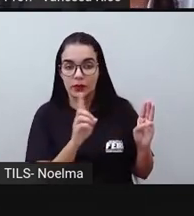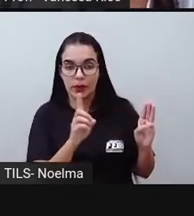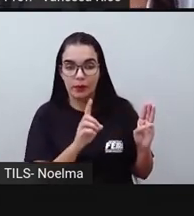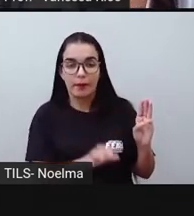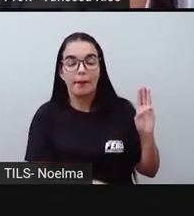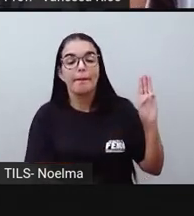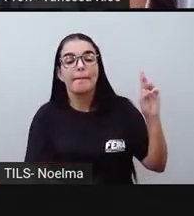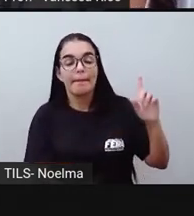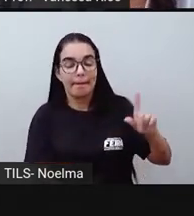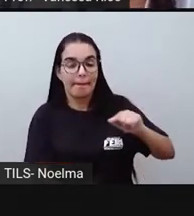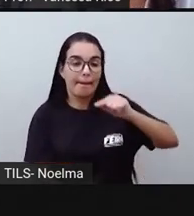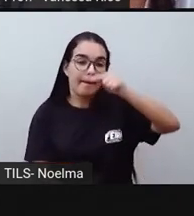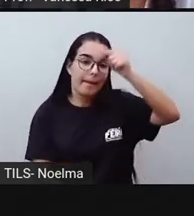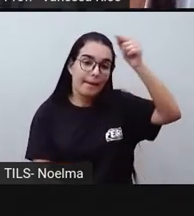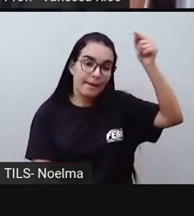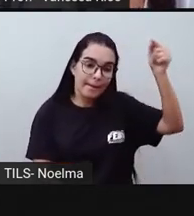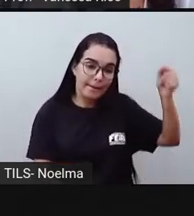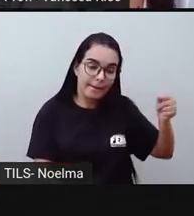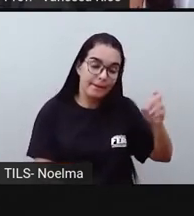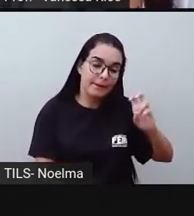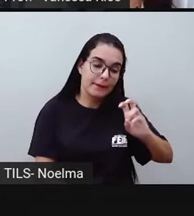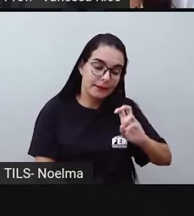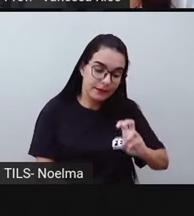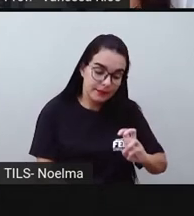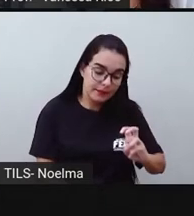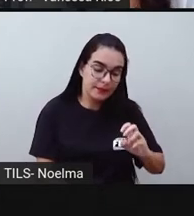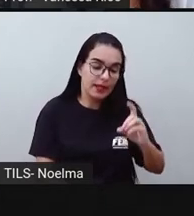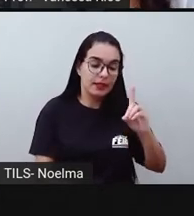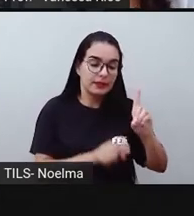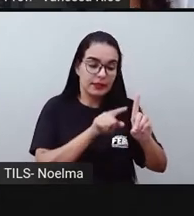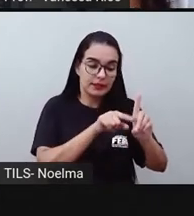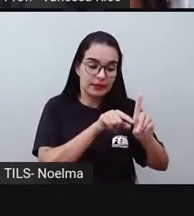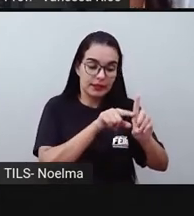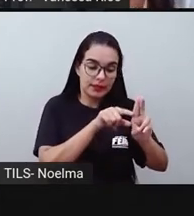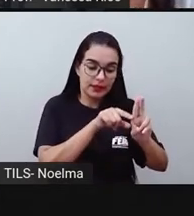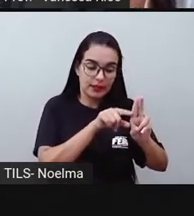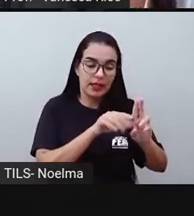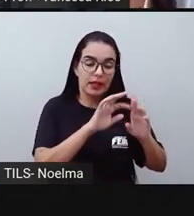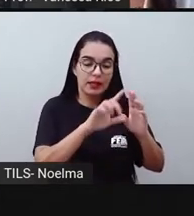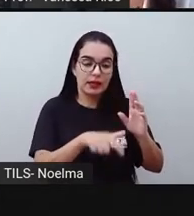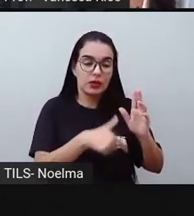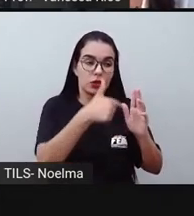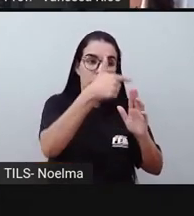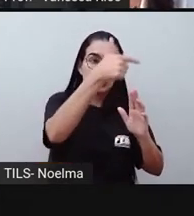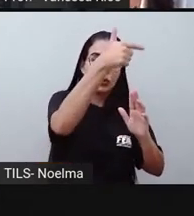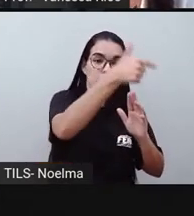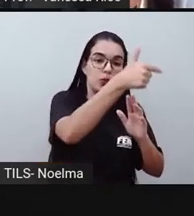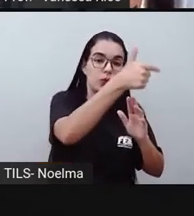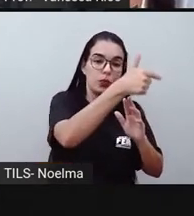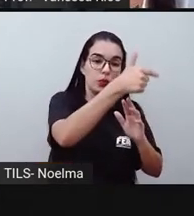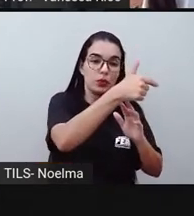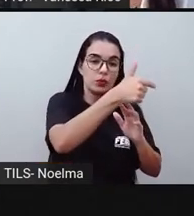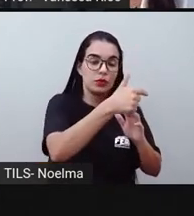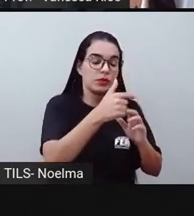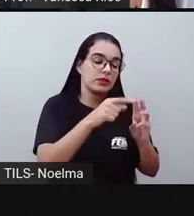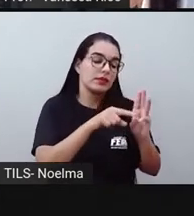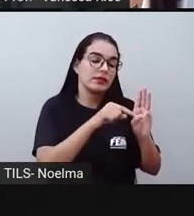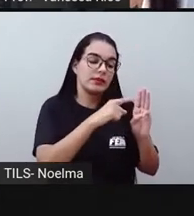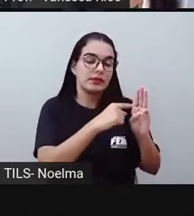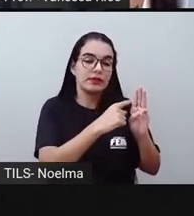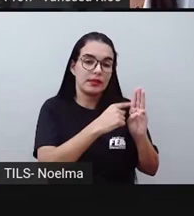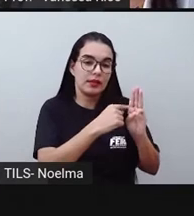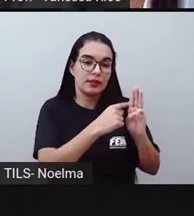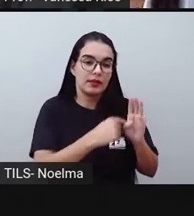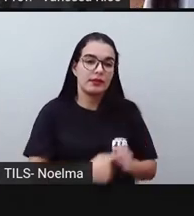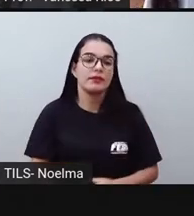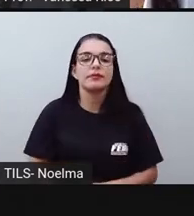inteira. Eu colocaria 5, que representa, neste caso, aí as dezenas, e o 2, que já representaria centena, ele iria